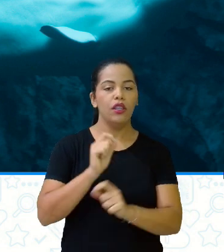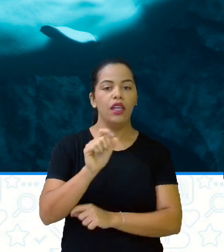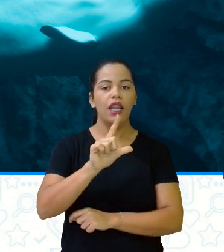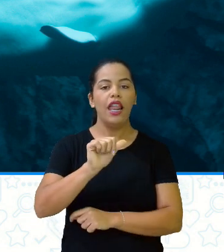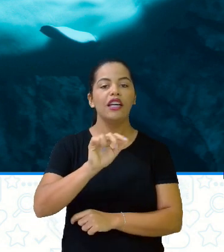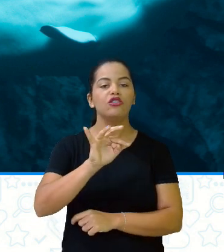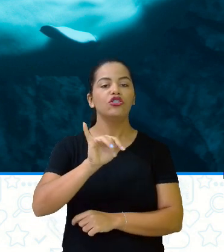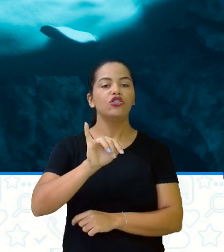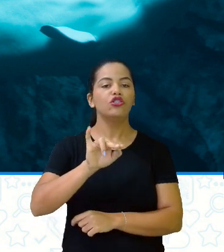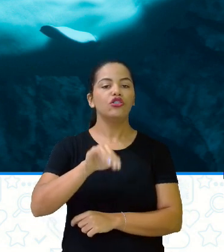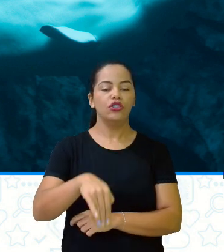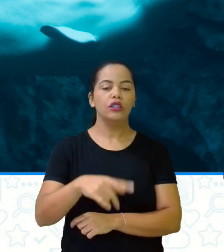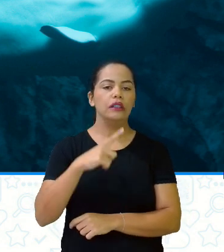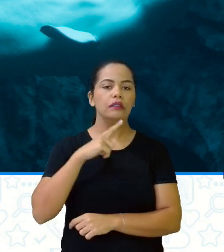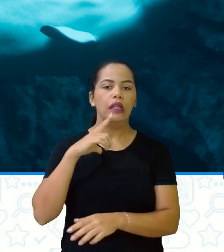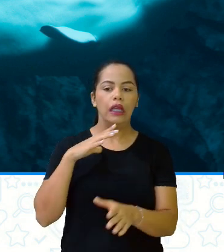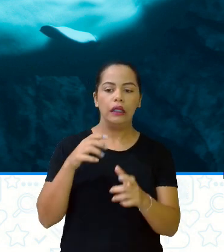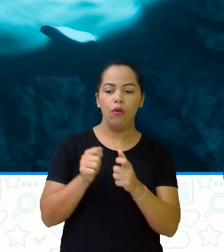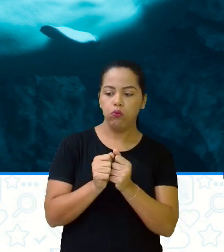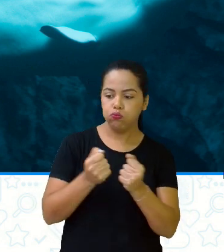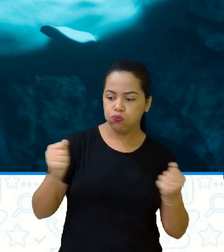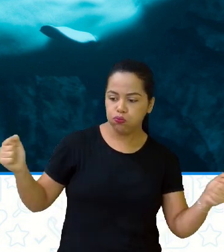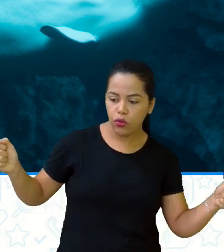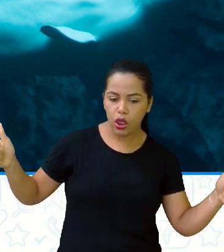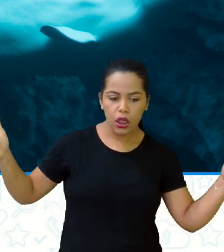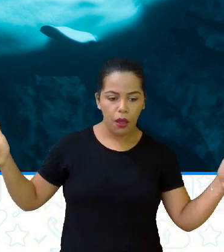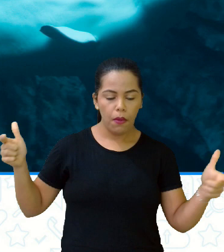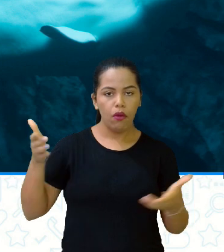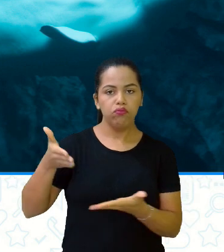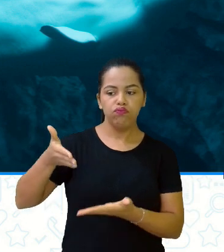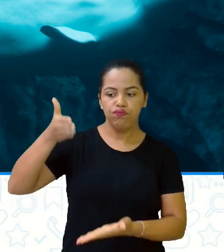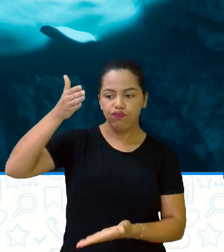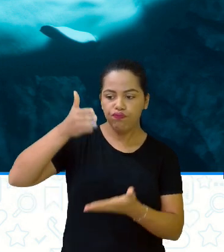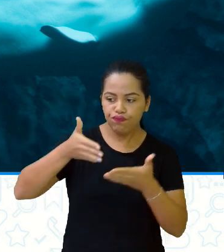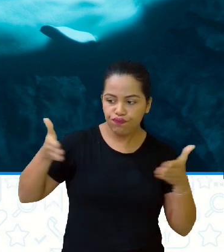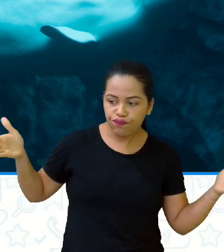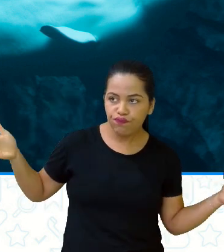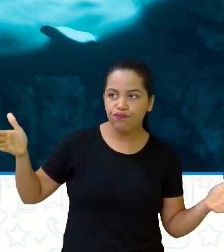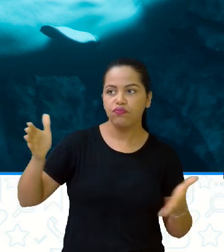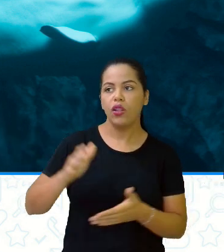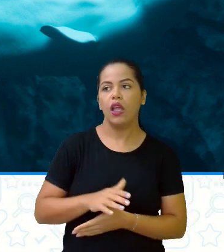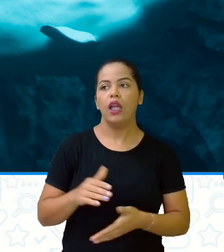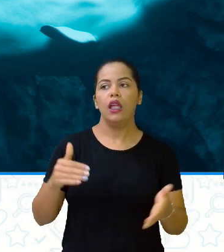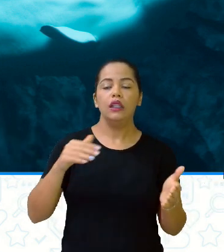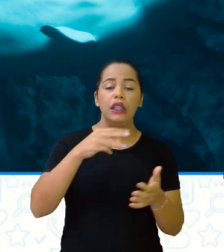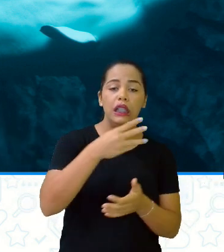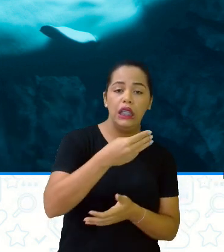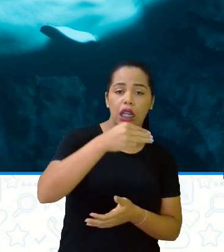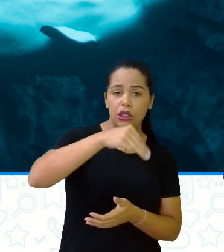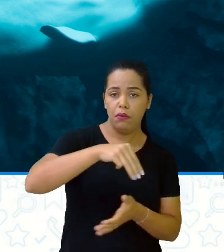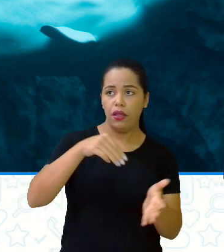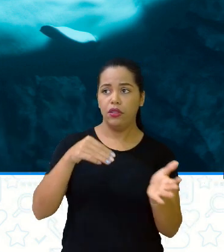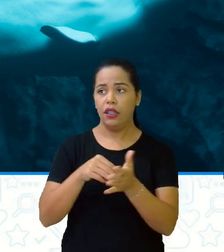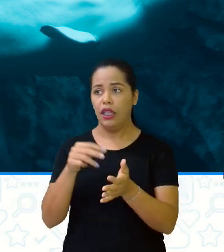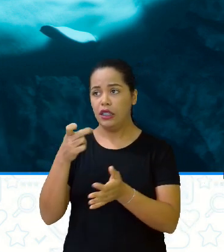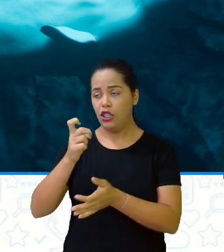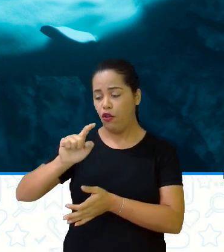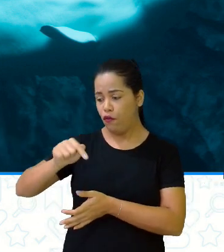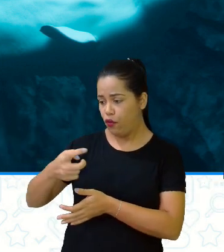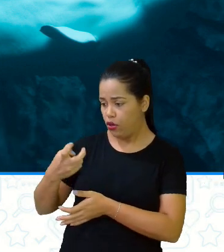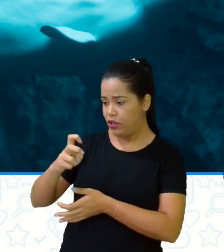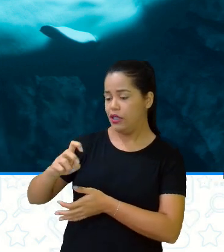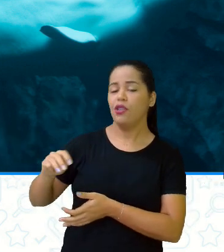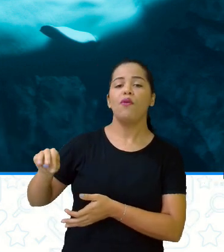de 3 metros a 5 metros, gente. Olha como ela é grandona. Olha só, a gente está vendo ela aqui completinha. Olha